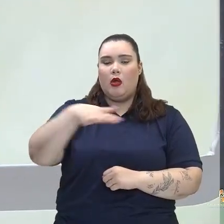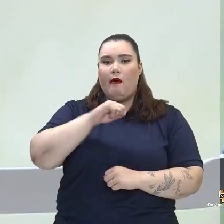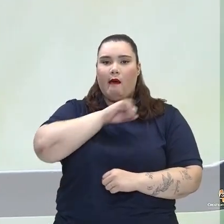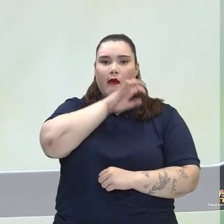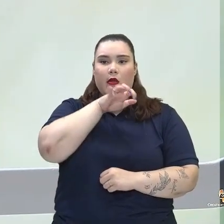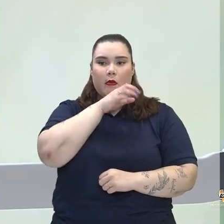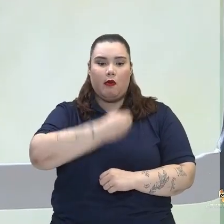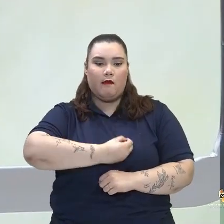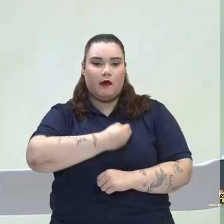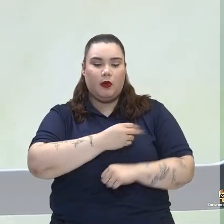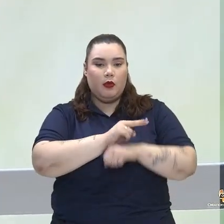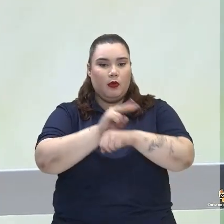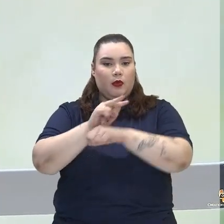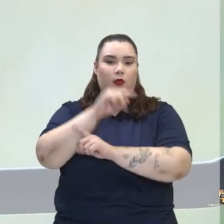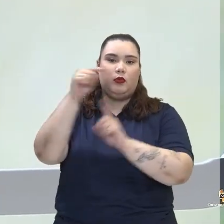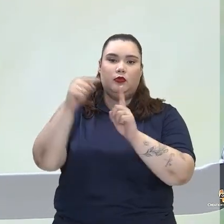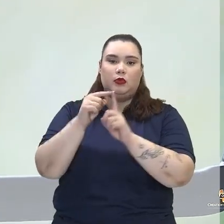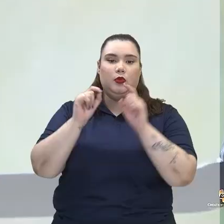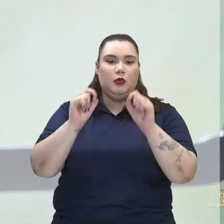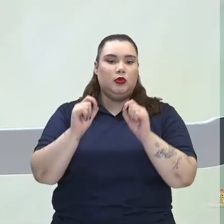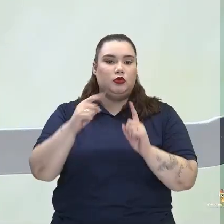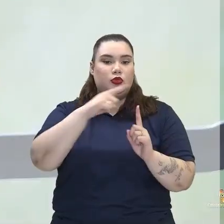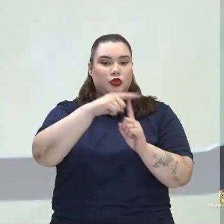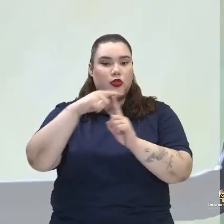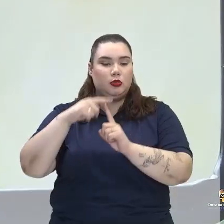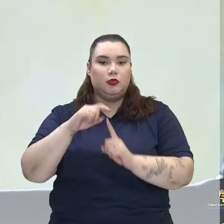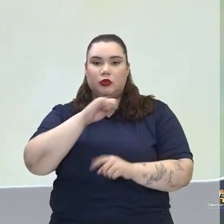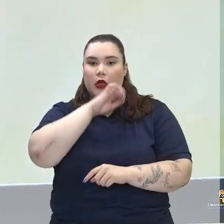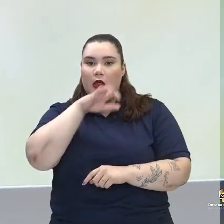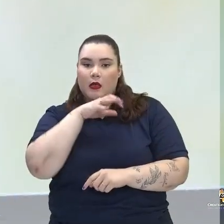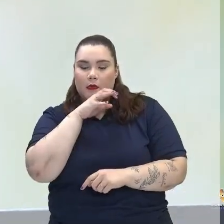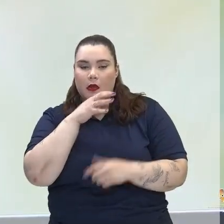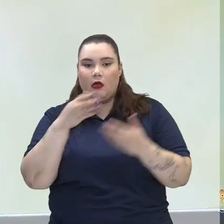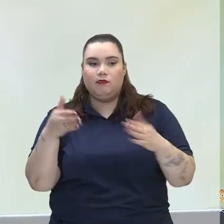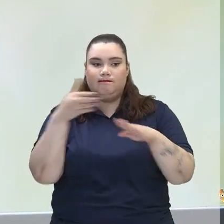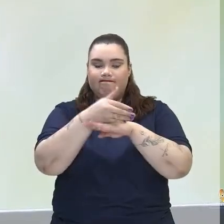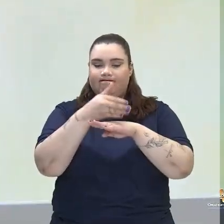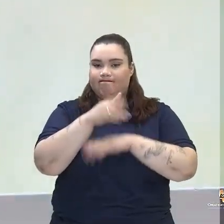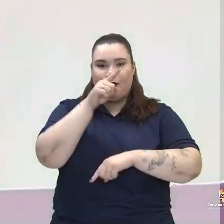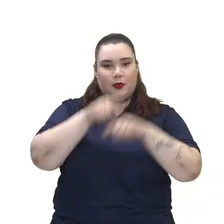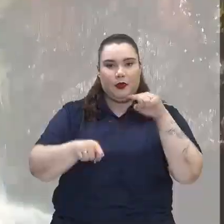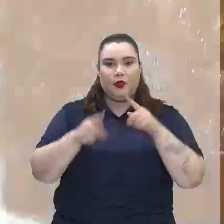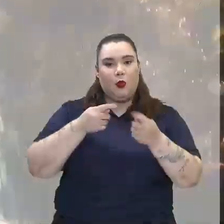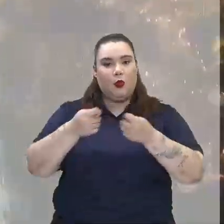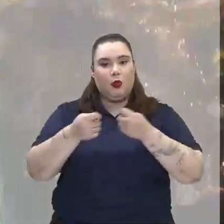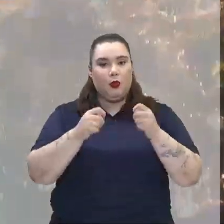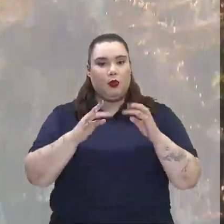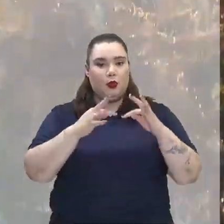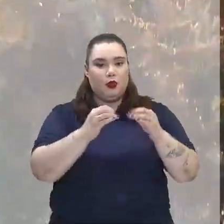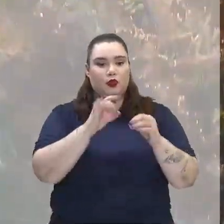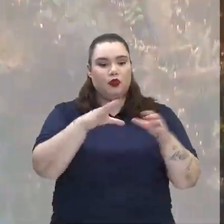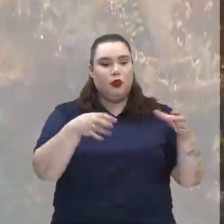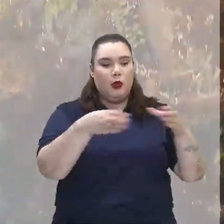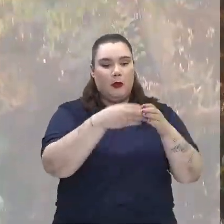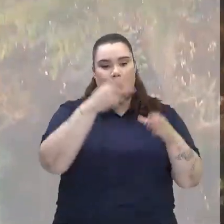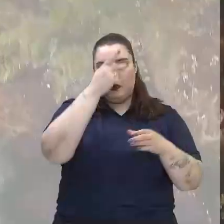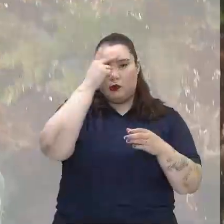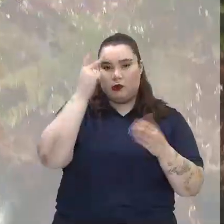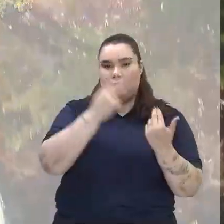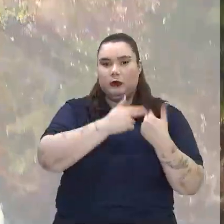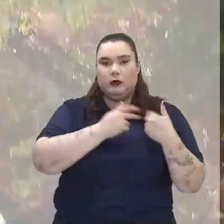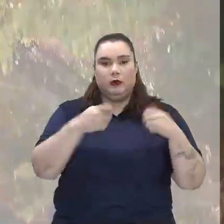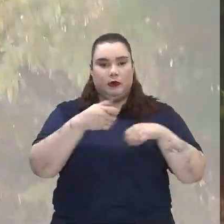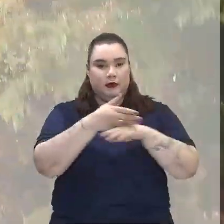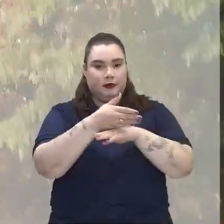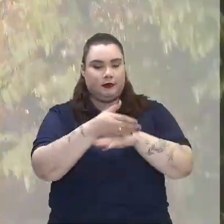silvestre, o objetivo é proteger espécies ameaçadas. O acesso é restrito e monitorado. Os monumentos